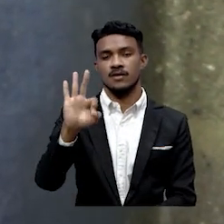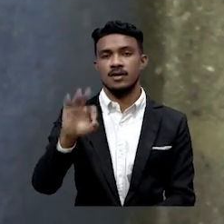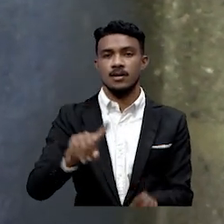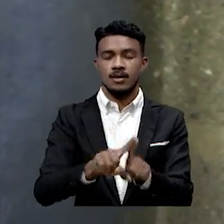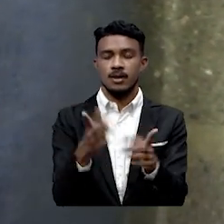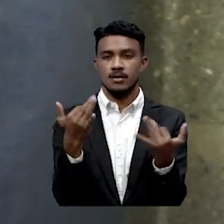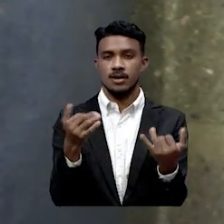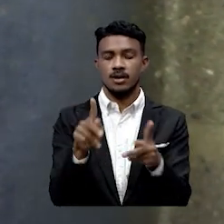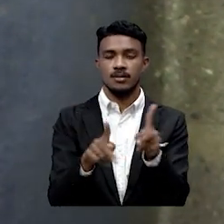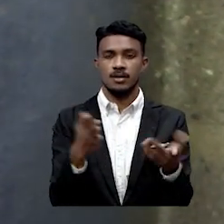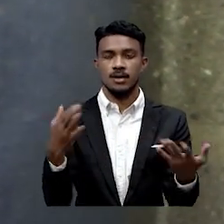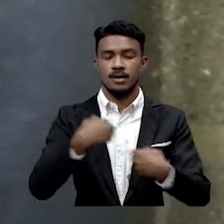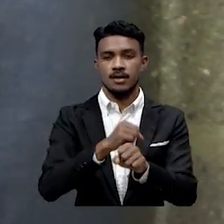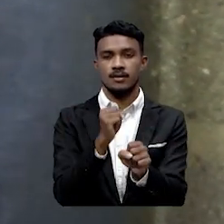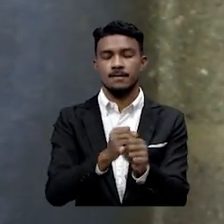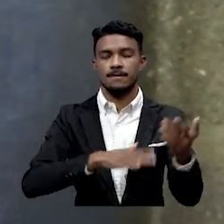maka